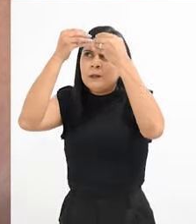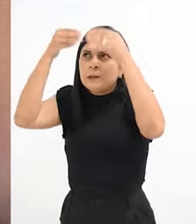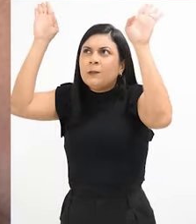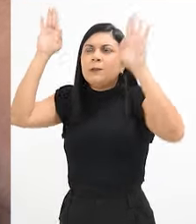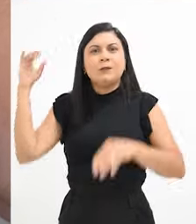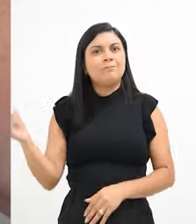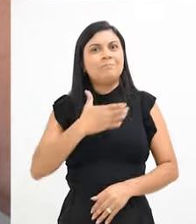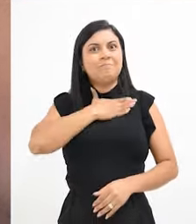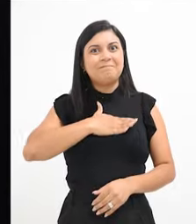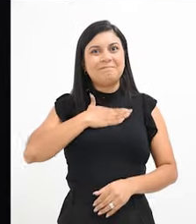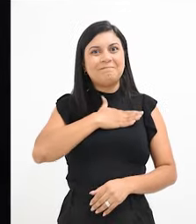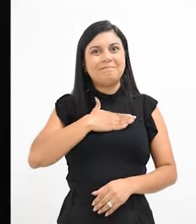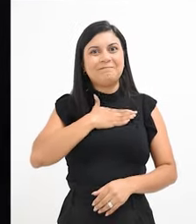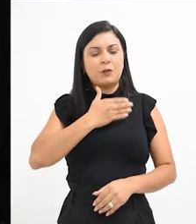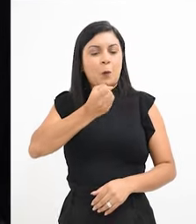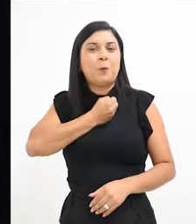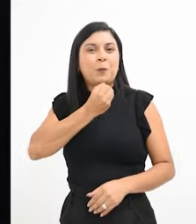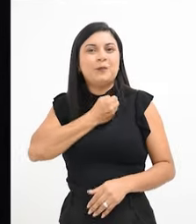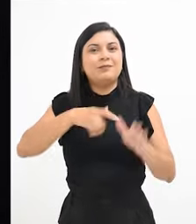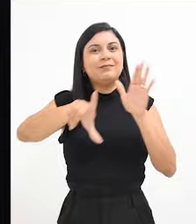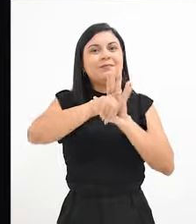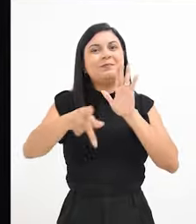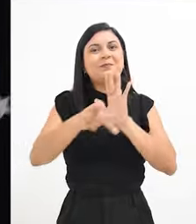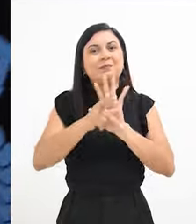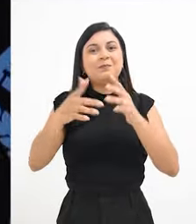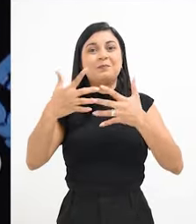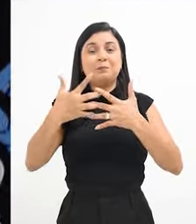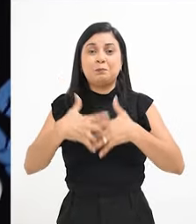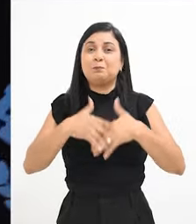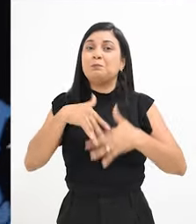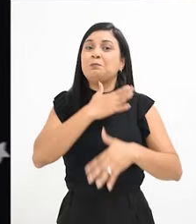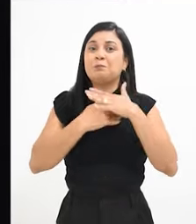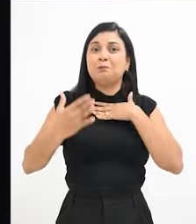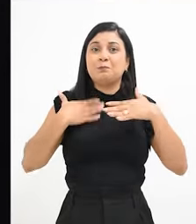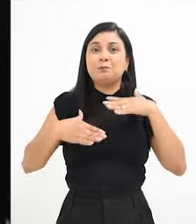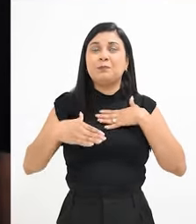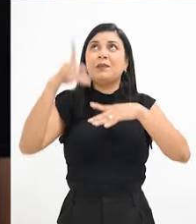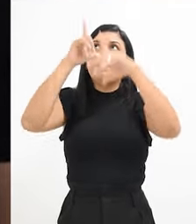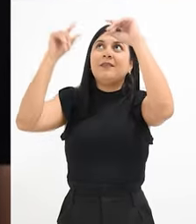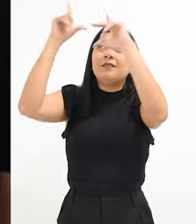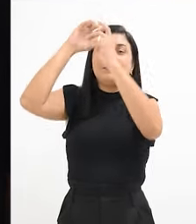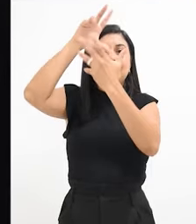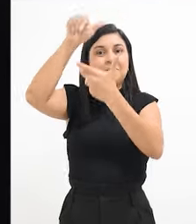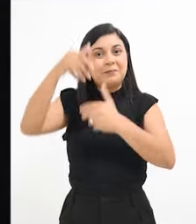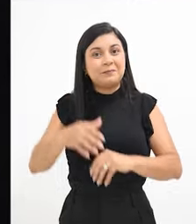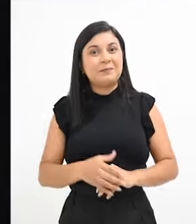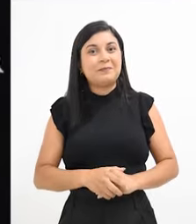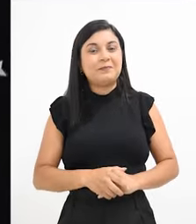portas para uma nova paixão, os números e as leis que regem as máquinas, nossos corpos e os